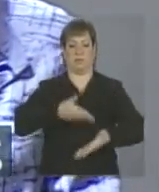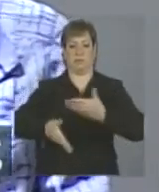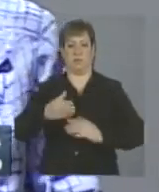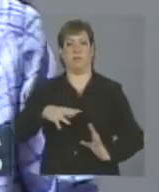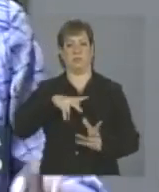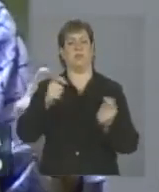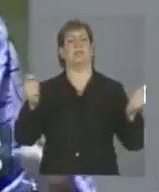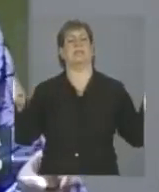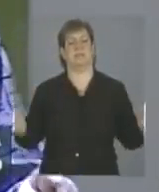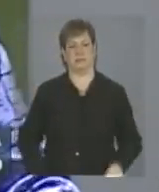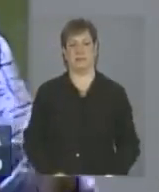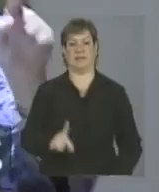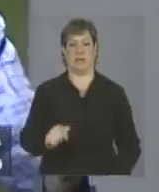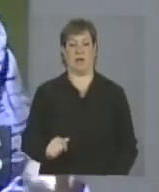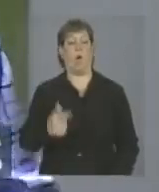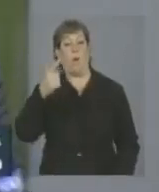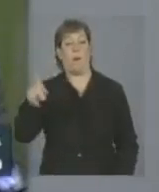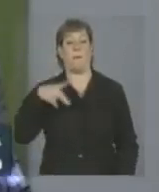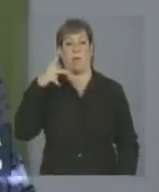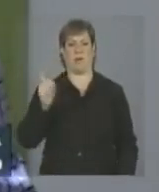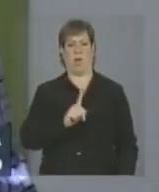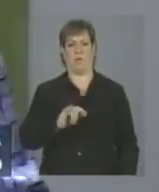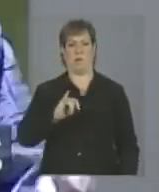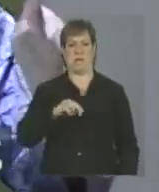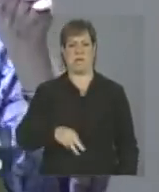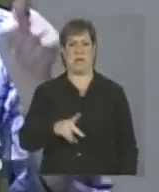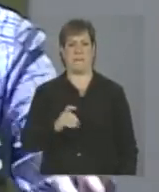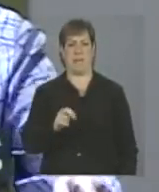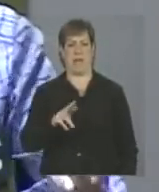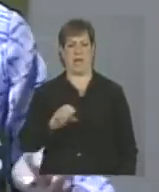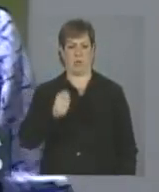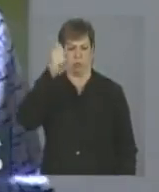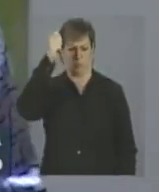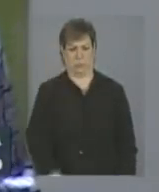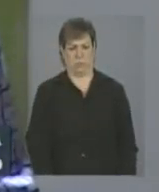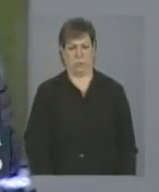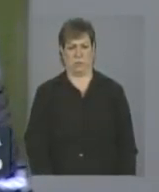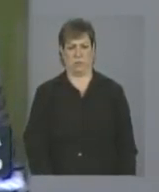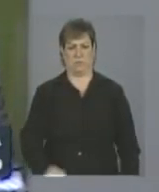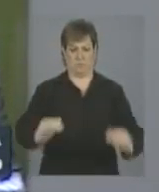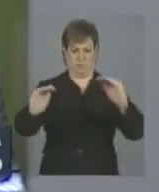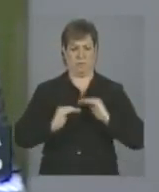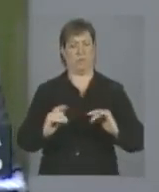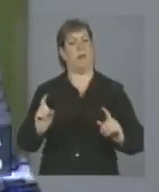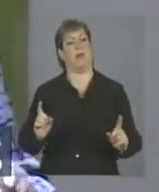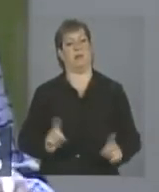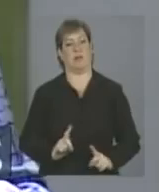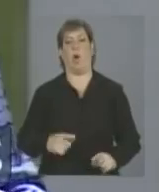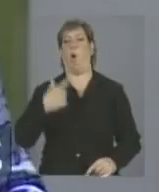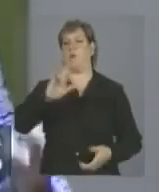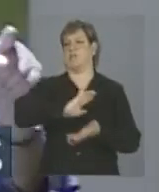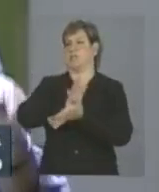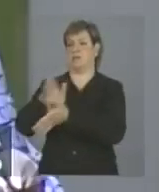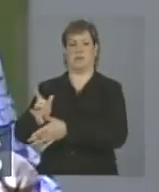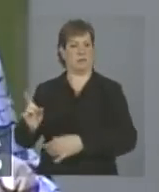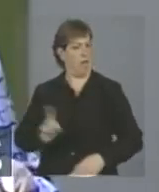possível. Uma outra política não imperialista, não de subordinação do país menor, não